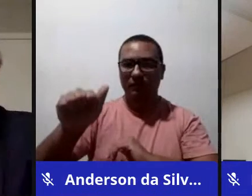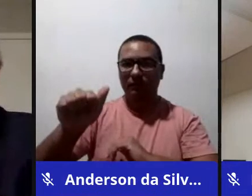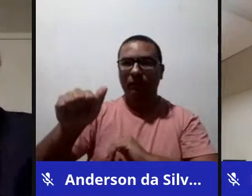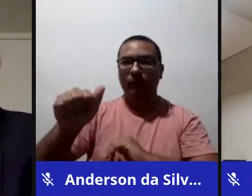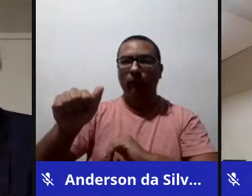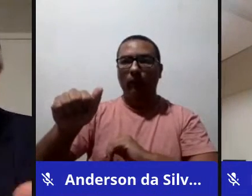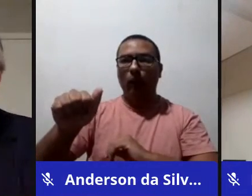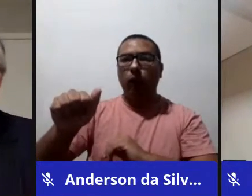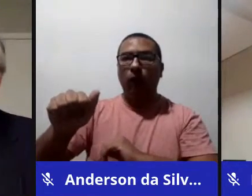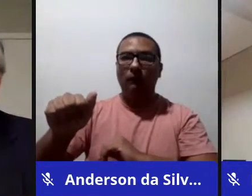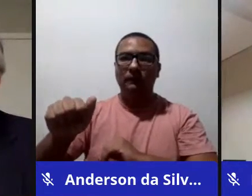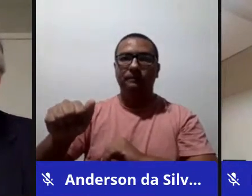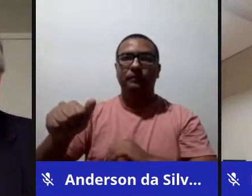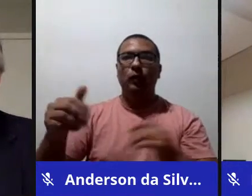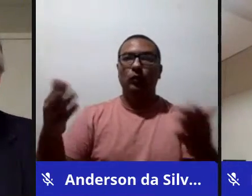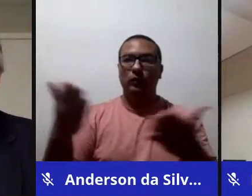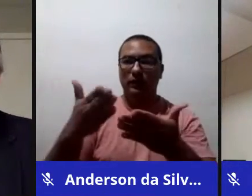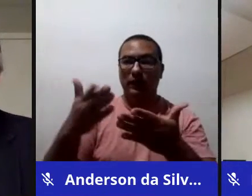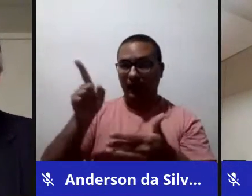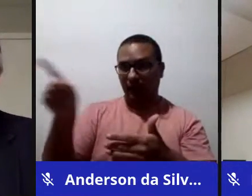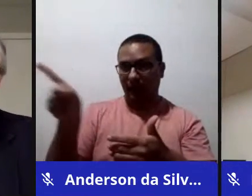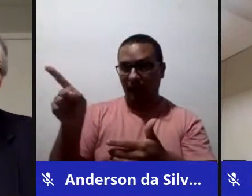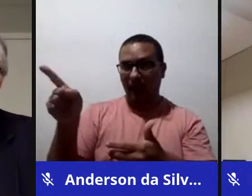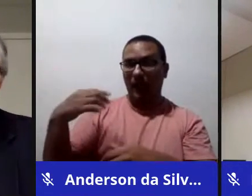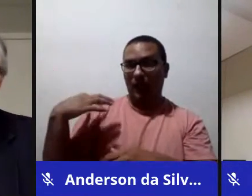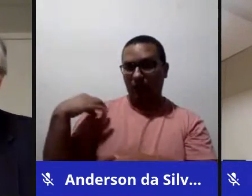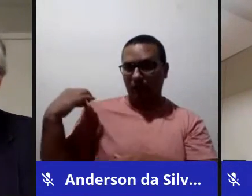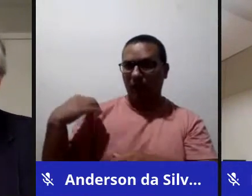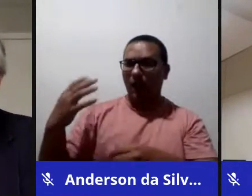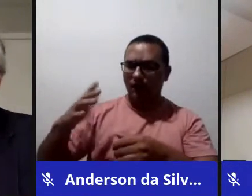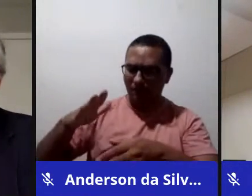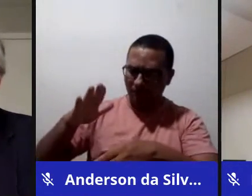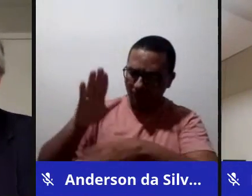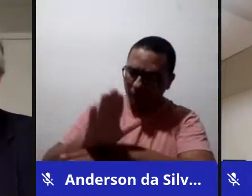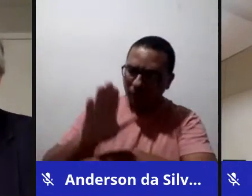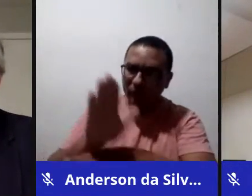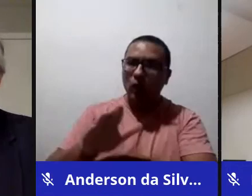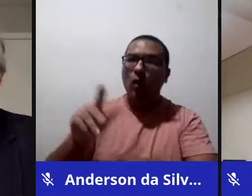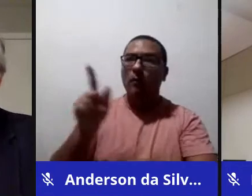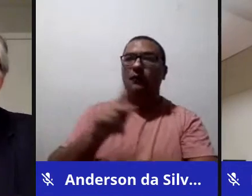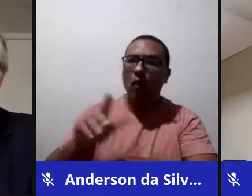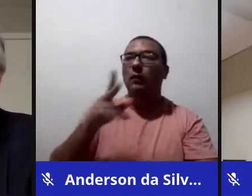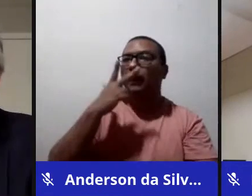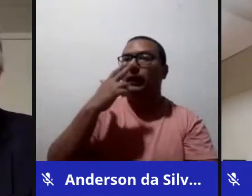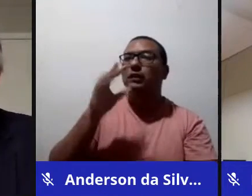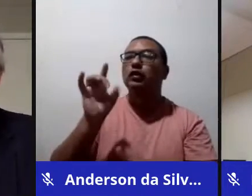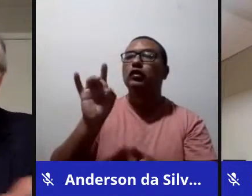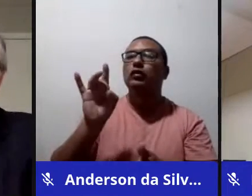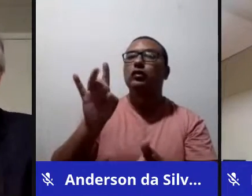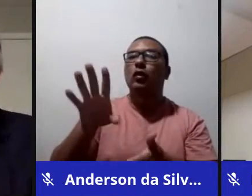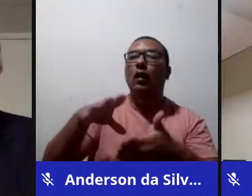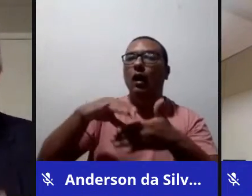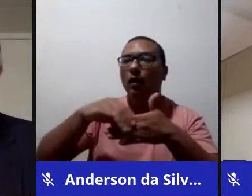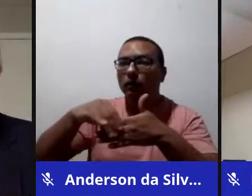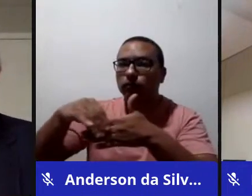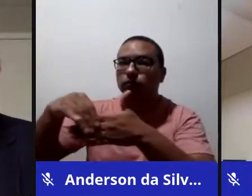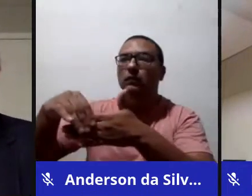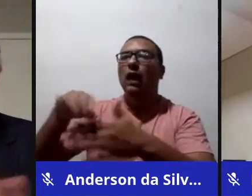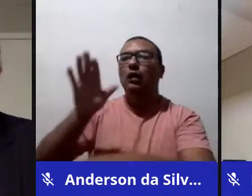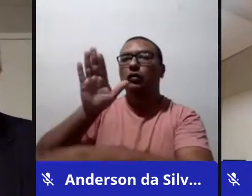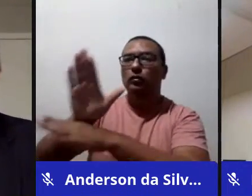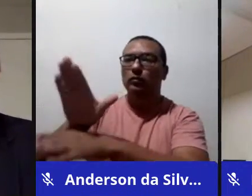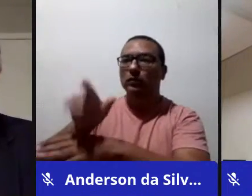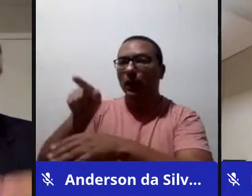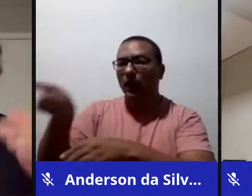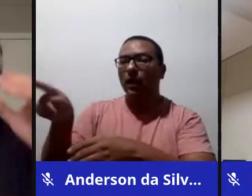é mais do estudante do que do professor. O professor tem que ser único e exclusivamente um facilitador do processo de